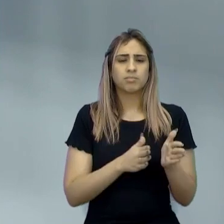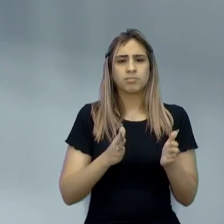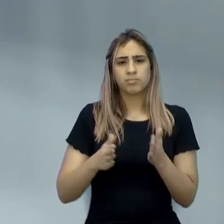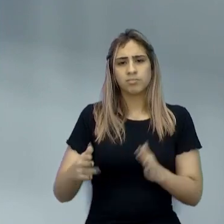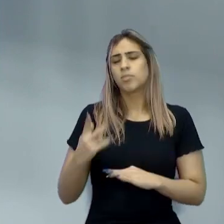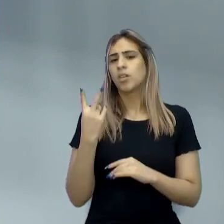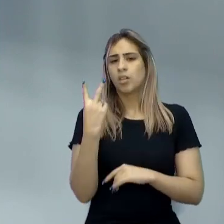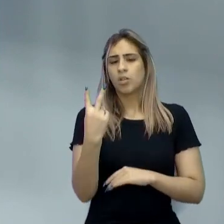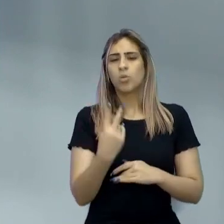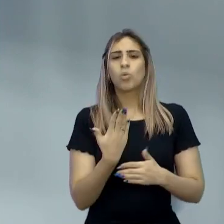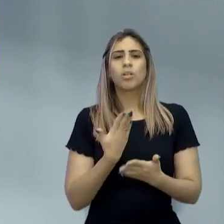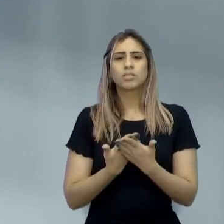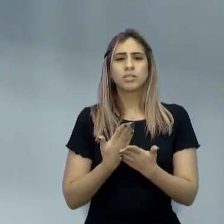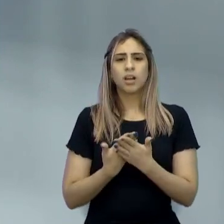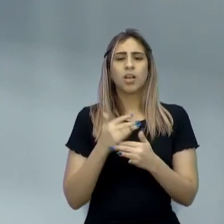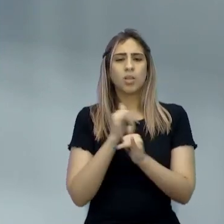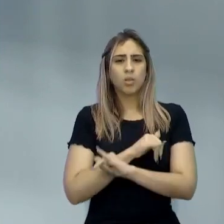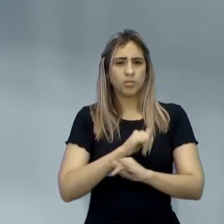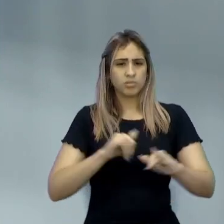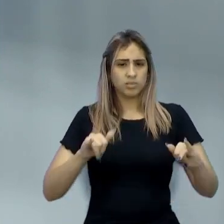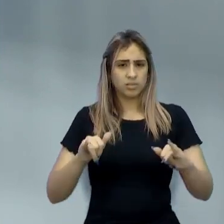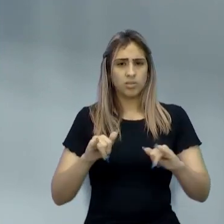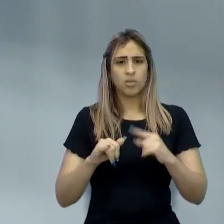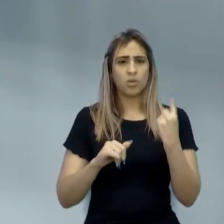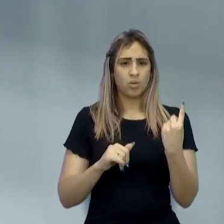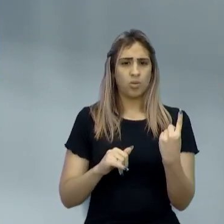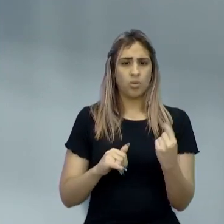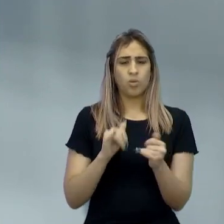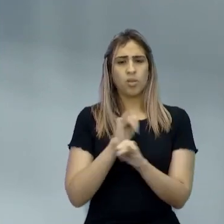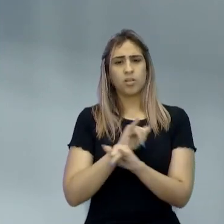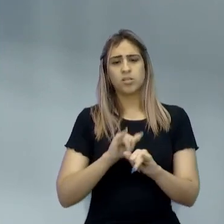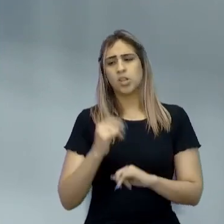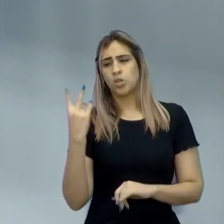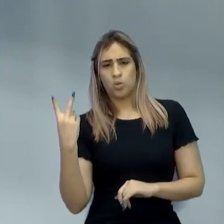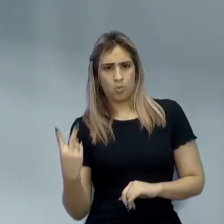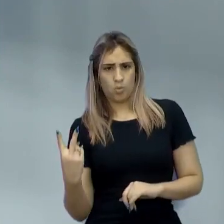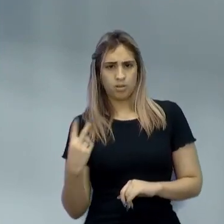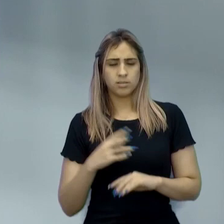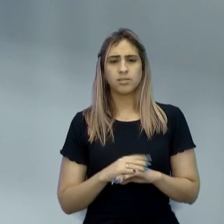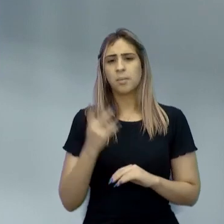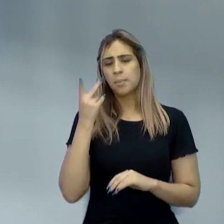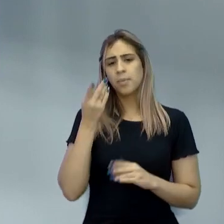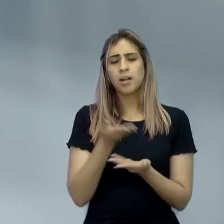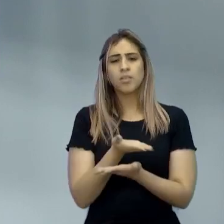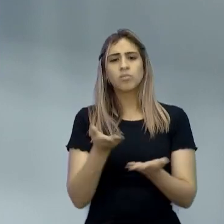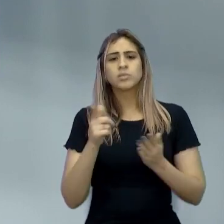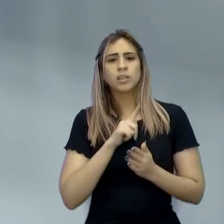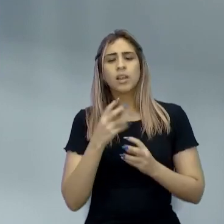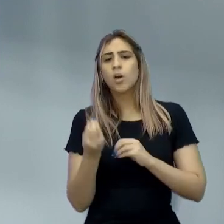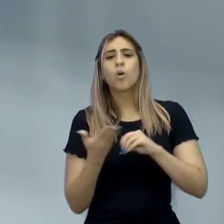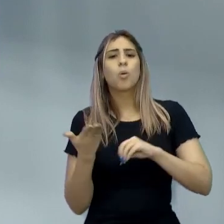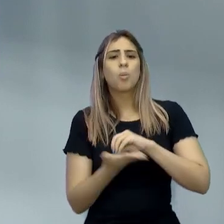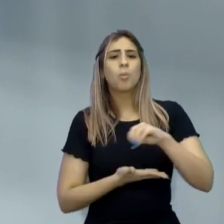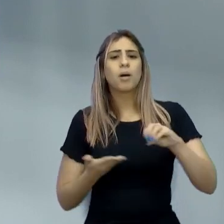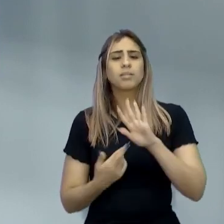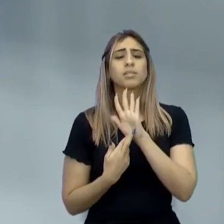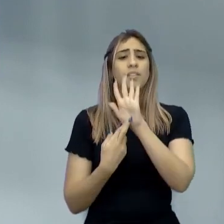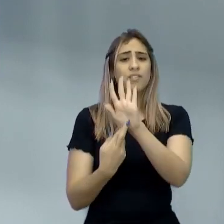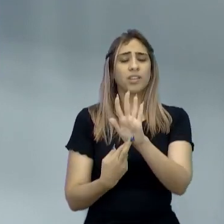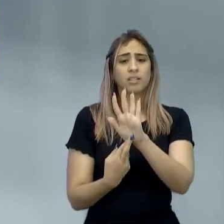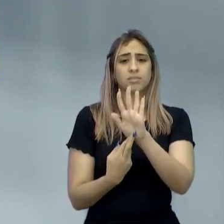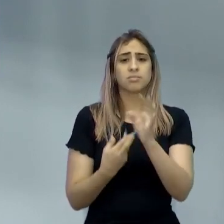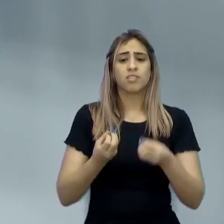essas duas aulas, né, noticiando da aula 2, né, para vocês tendo como base, tendo como referência aí os